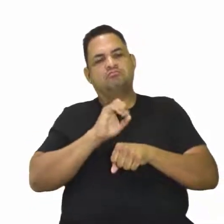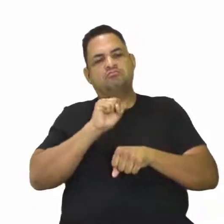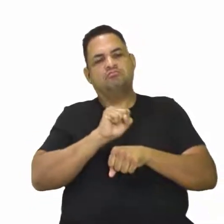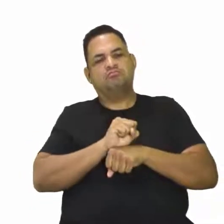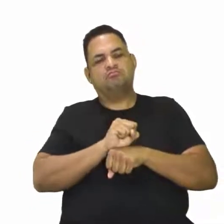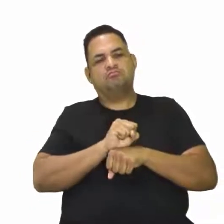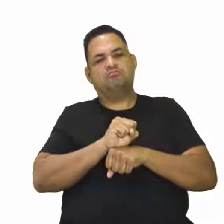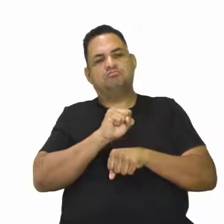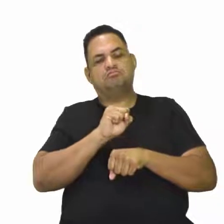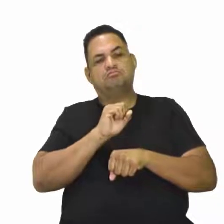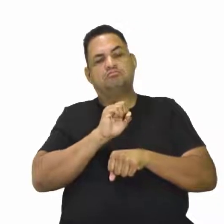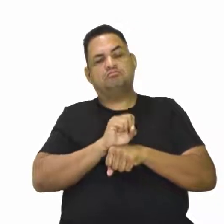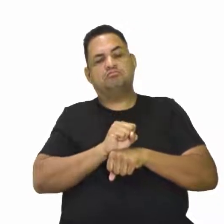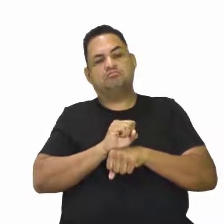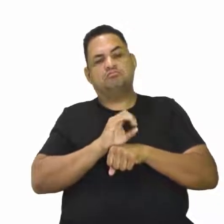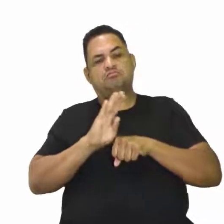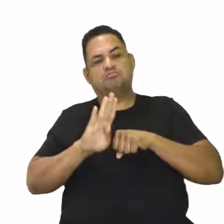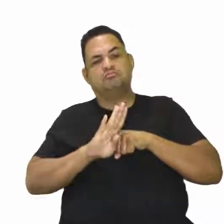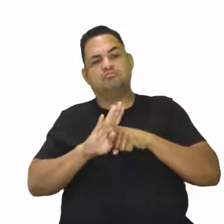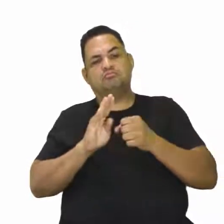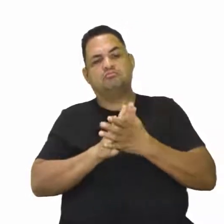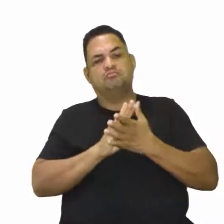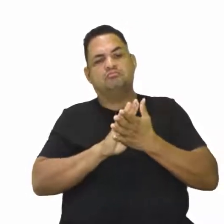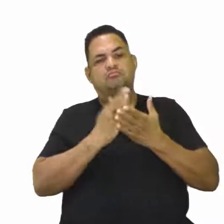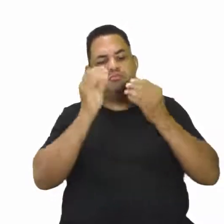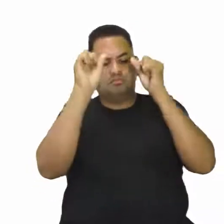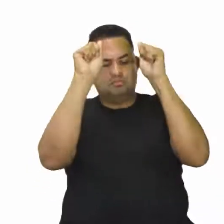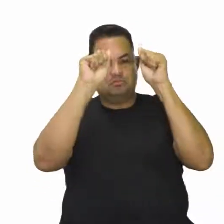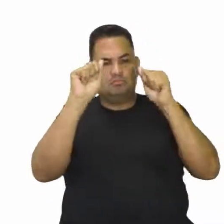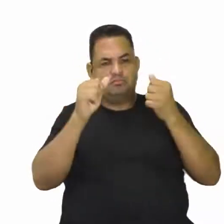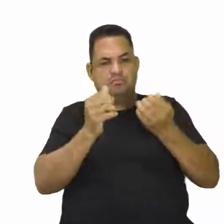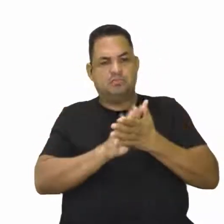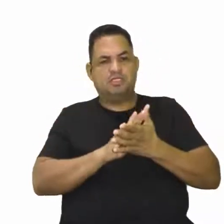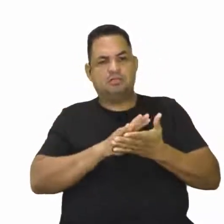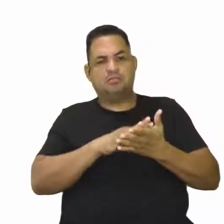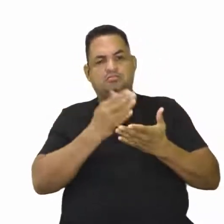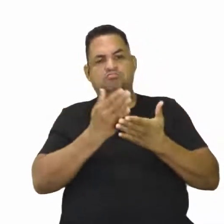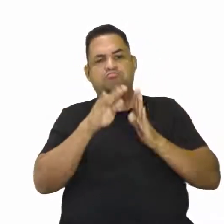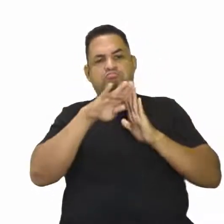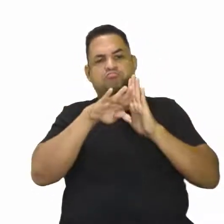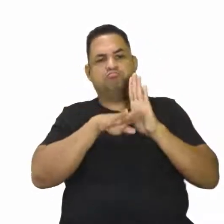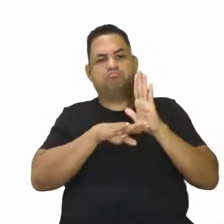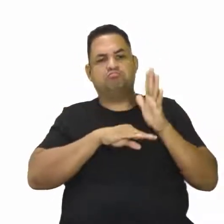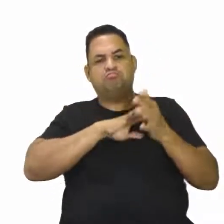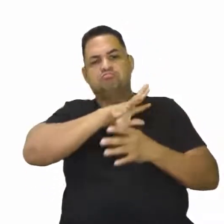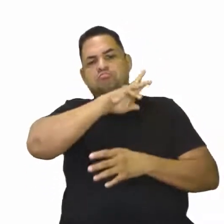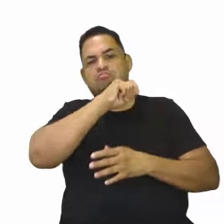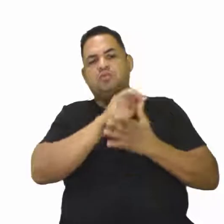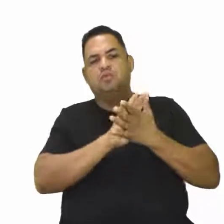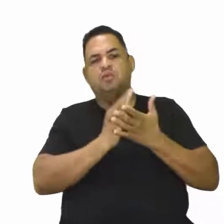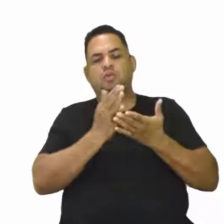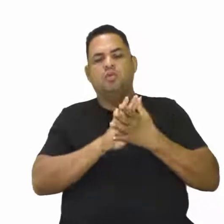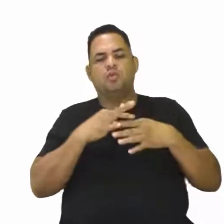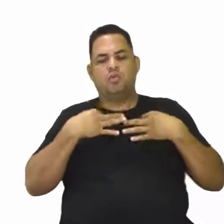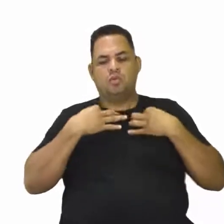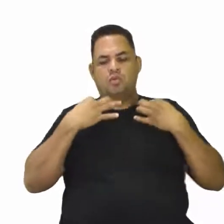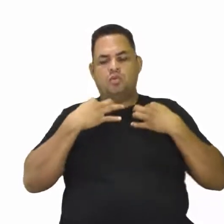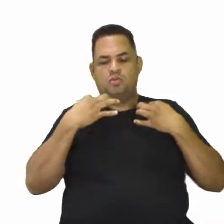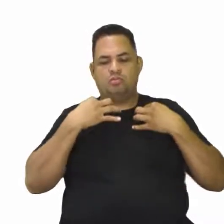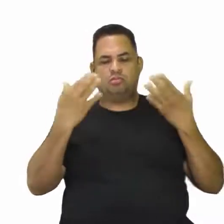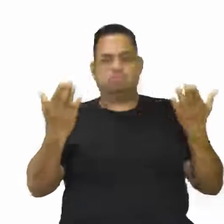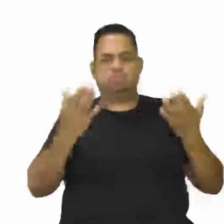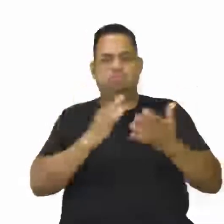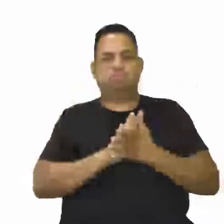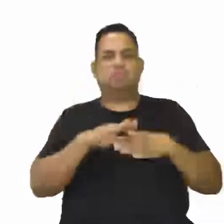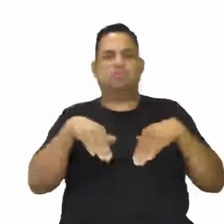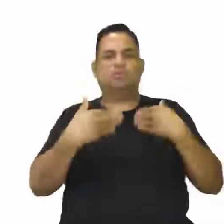substantivo, descrição física, descrição de animais ou peças do vestuário. Qual seria